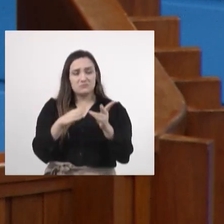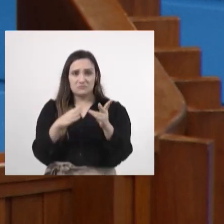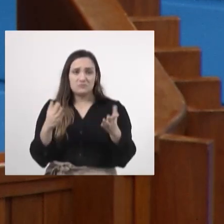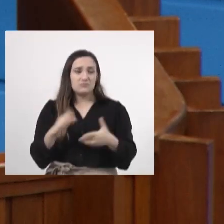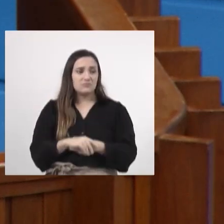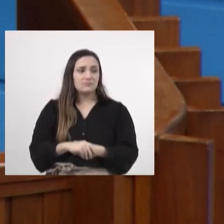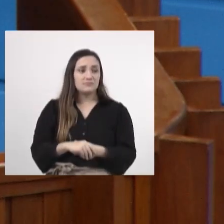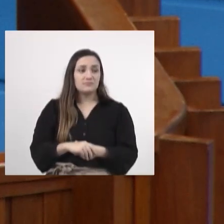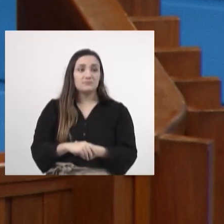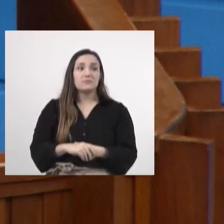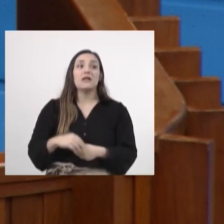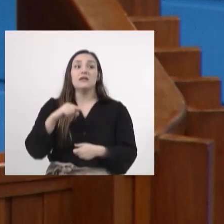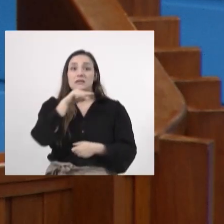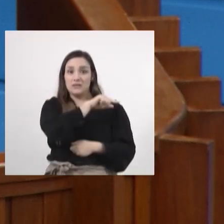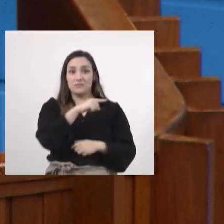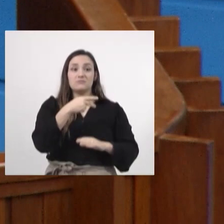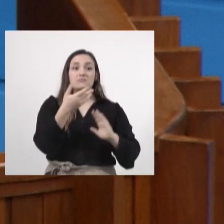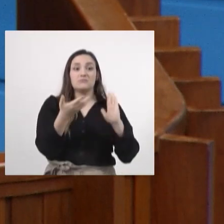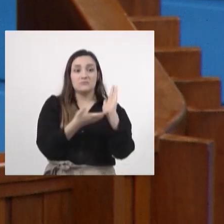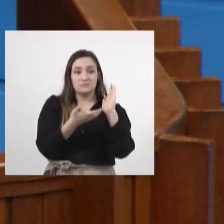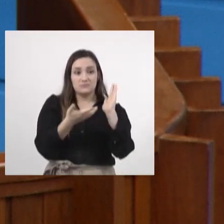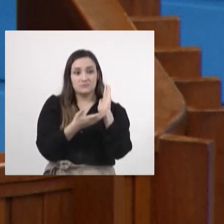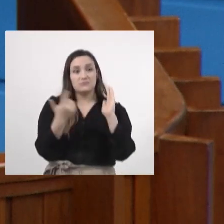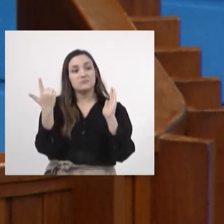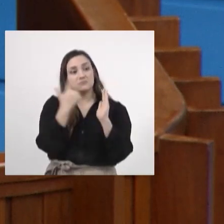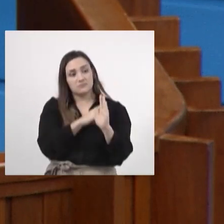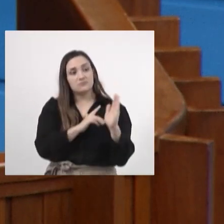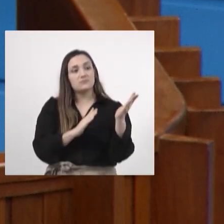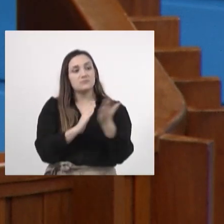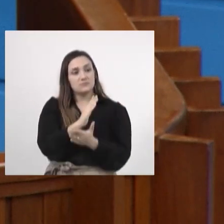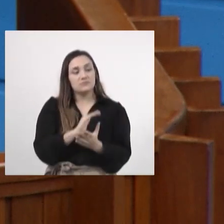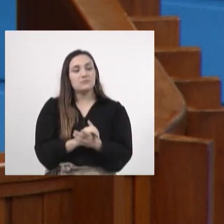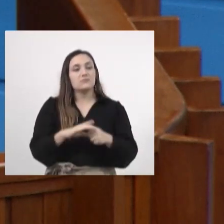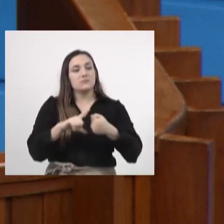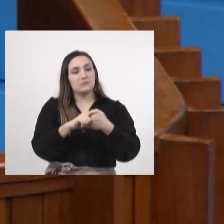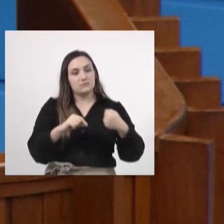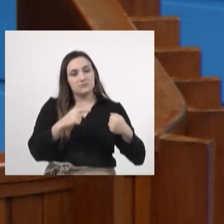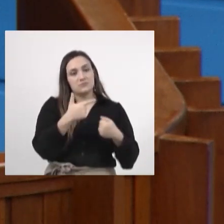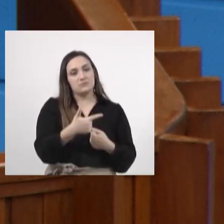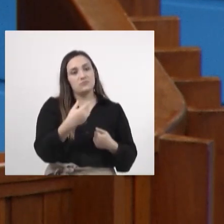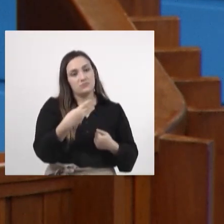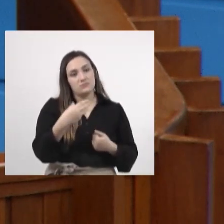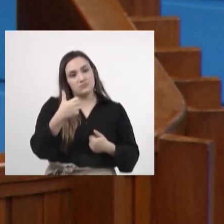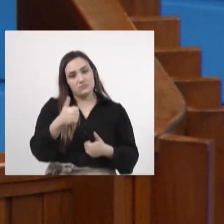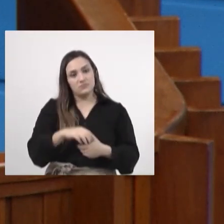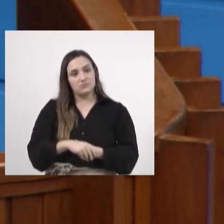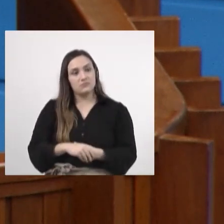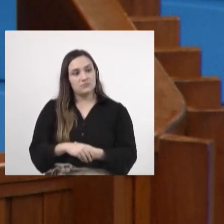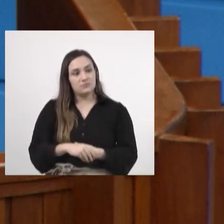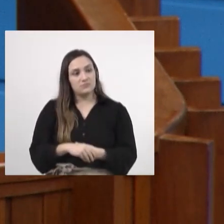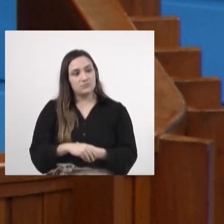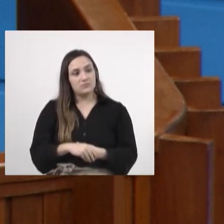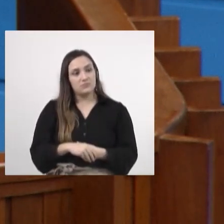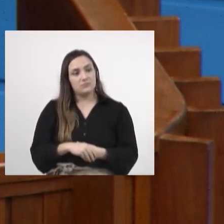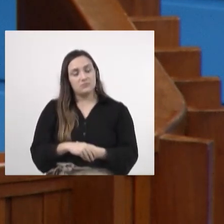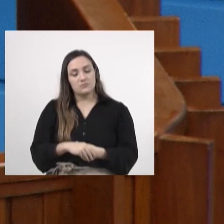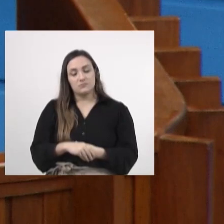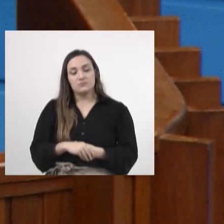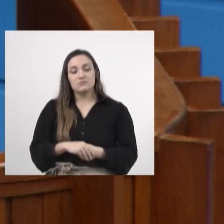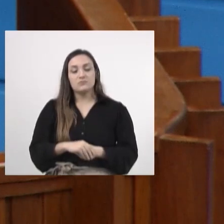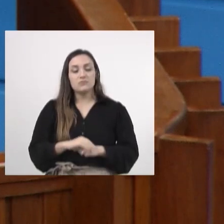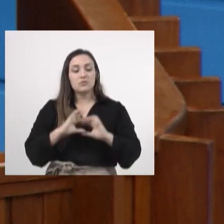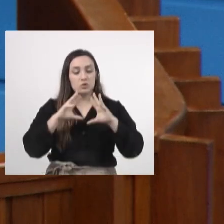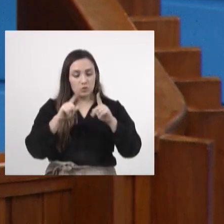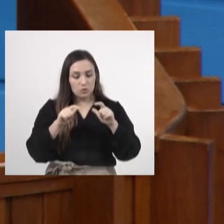a Câmara Federal confirmou o artigo 231 de que